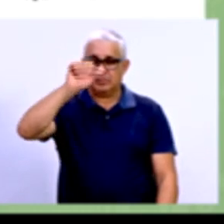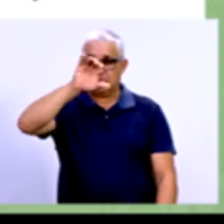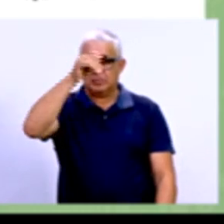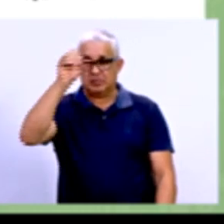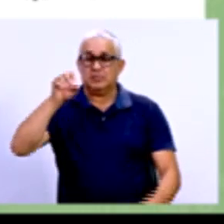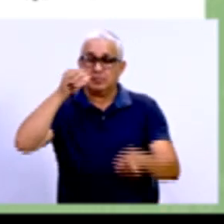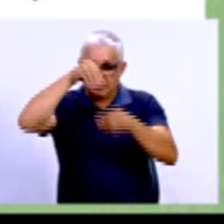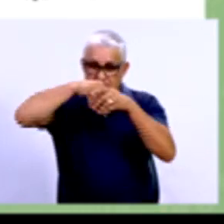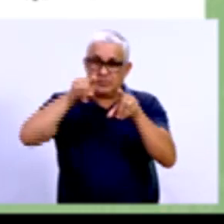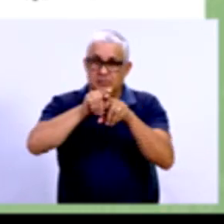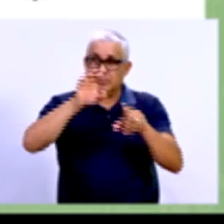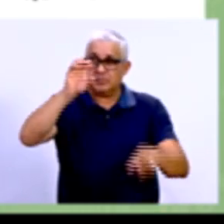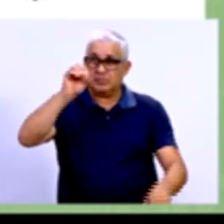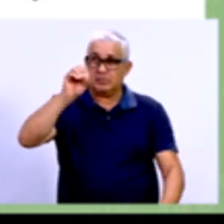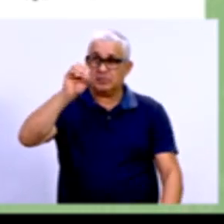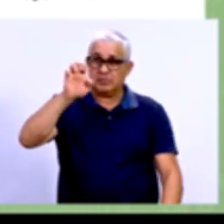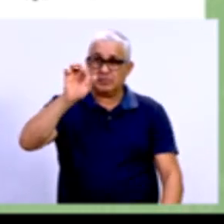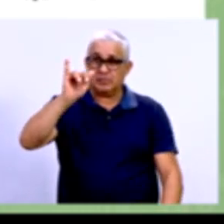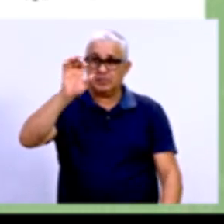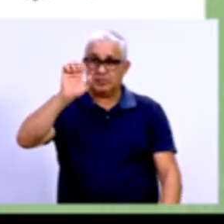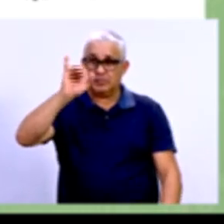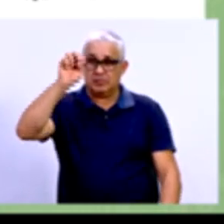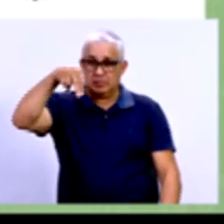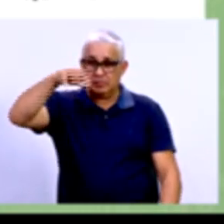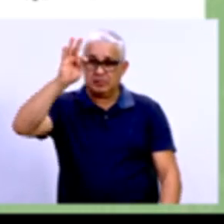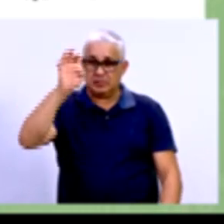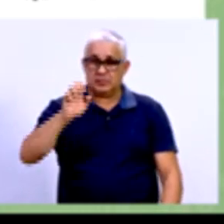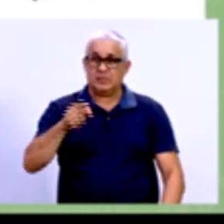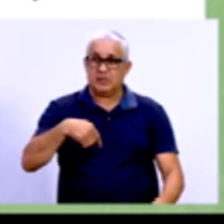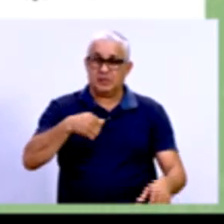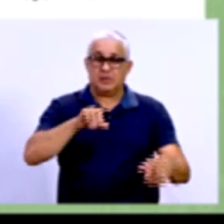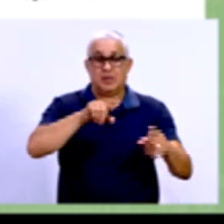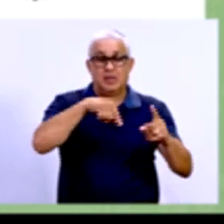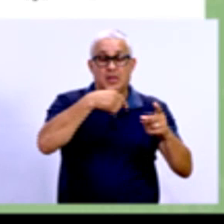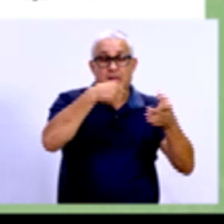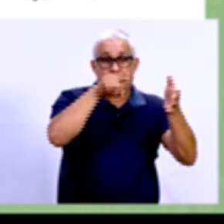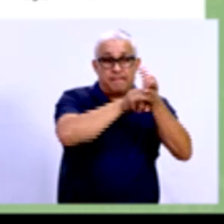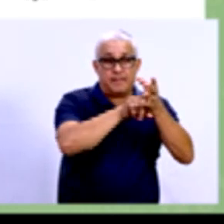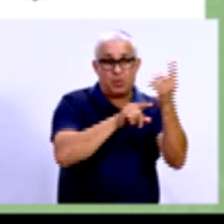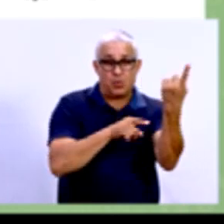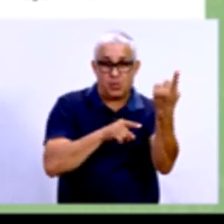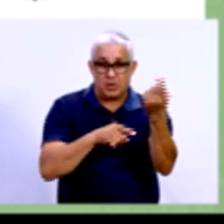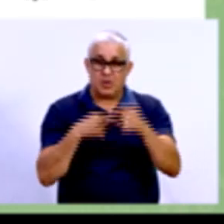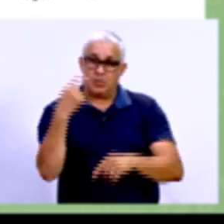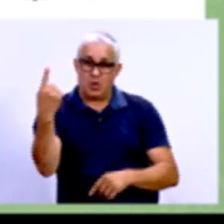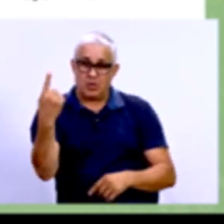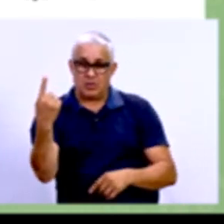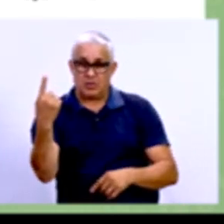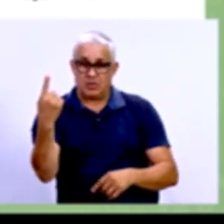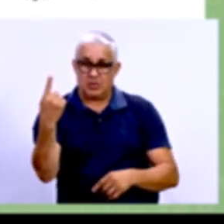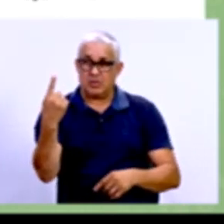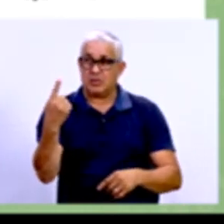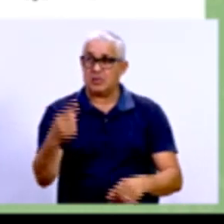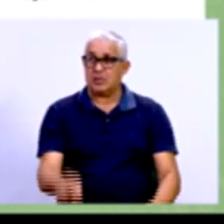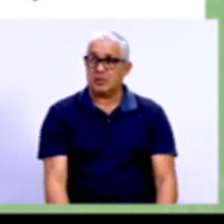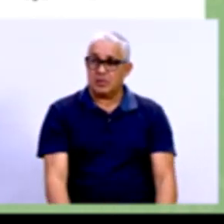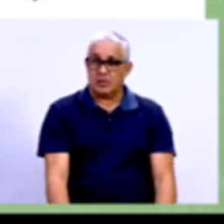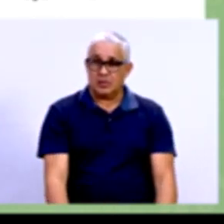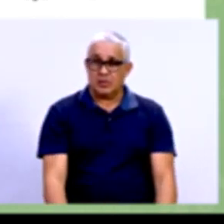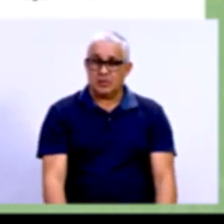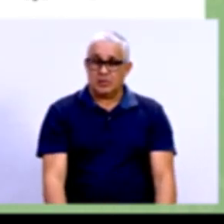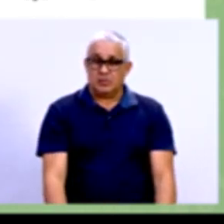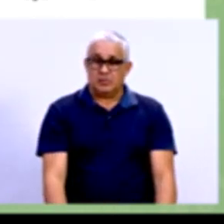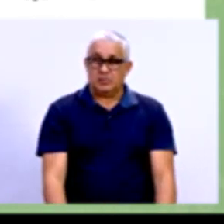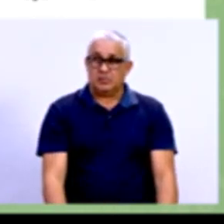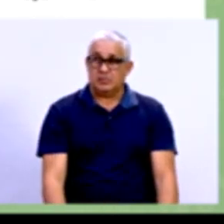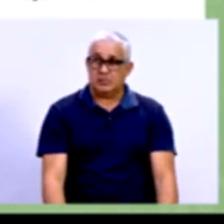coeficiente de correlação é o fator compreendido entre -1 e 1. Para que o coeficiente de correlação seja